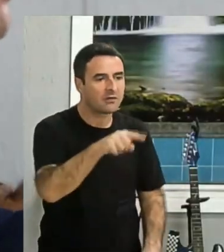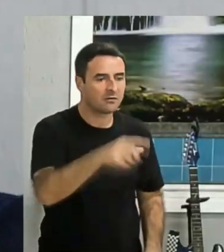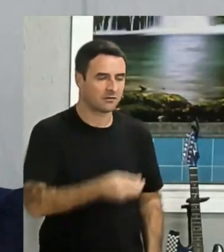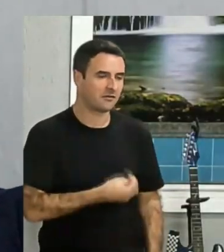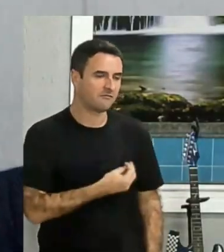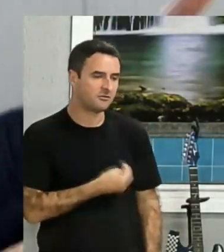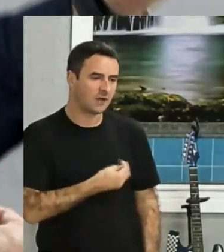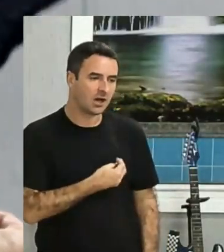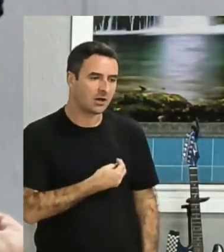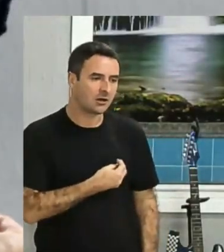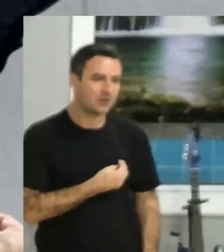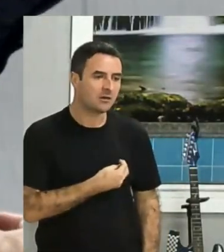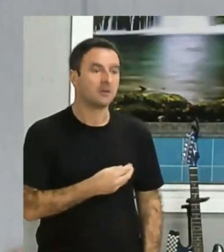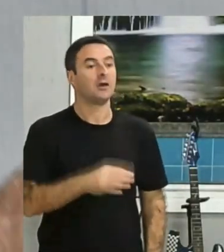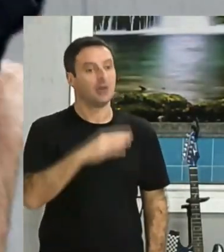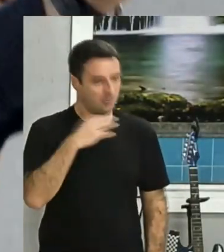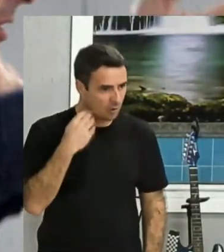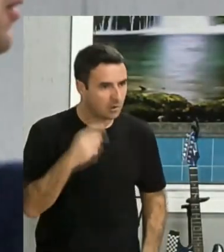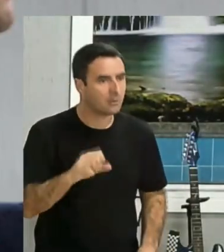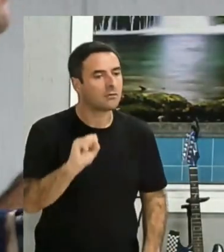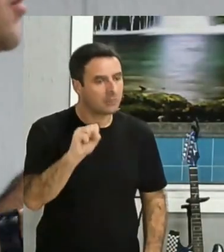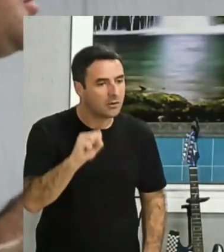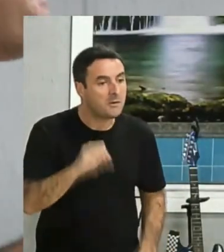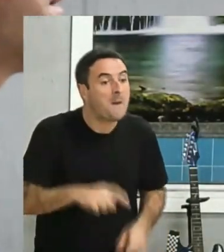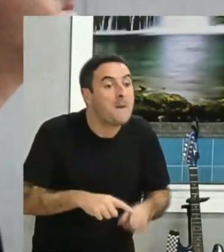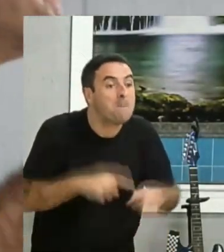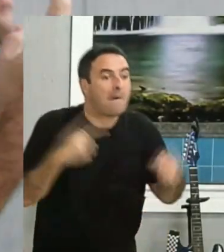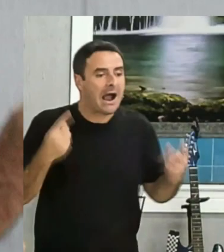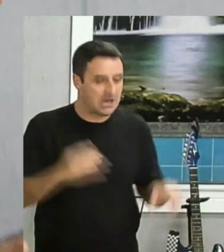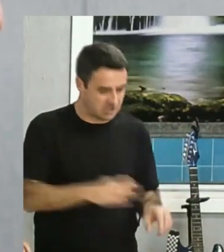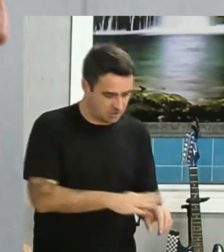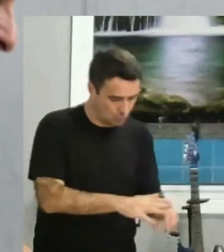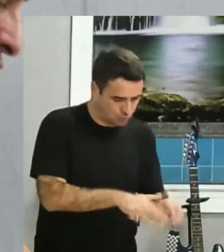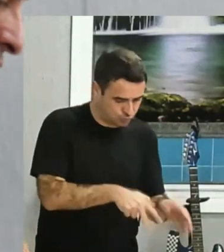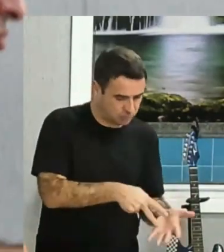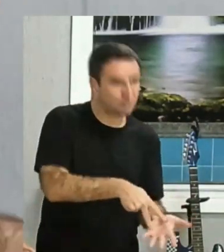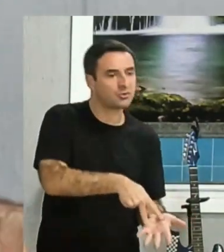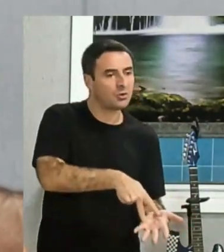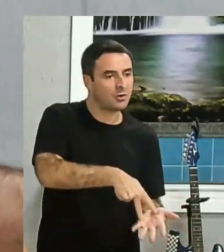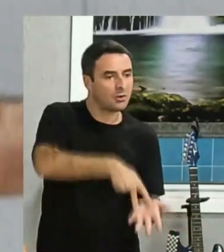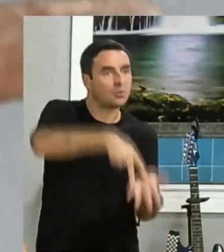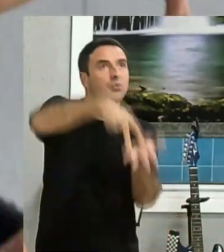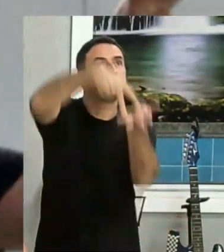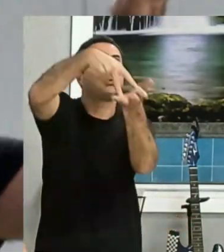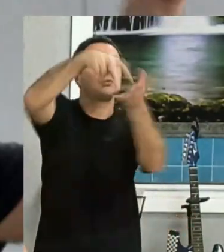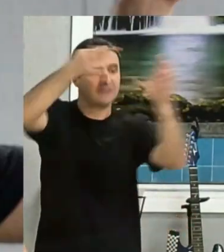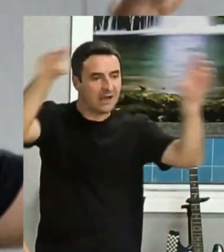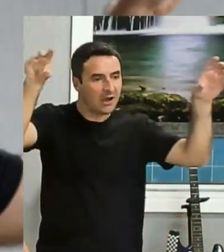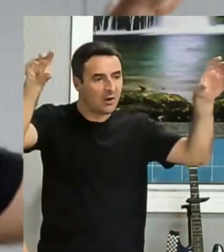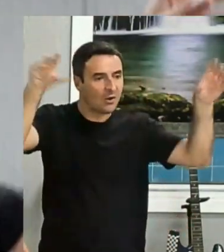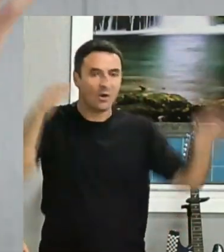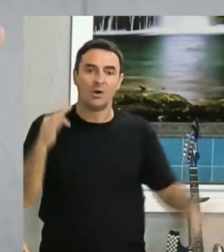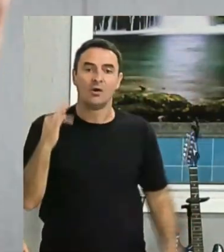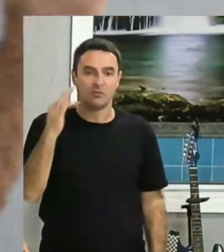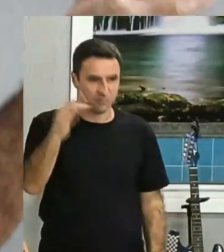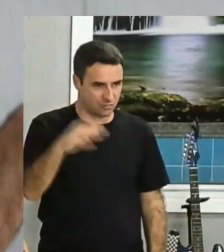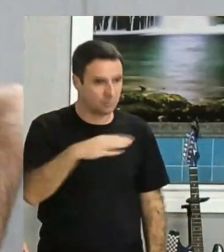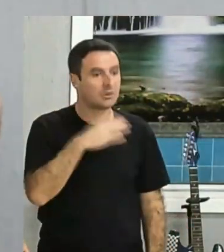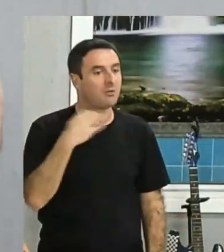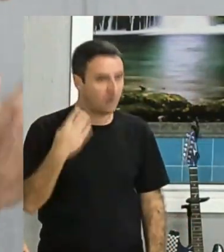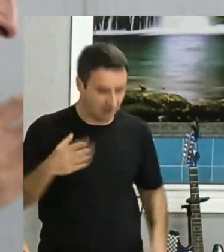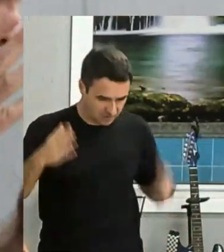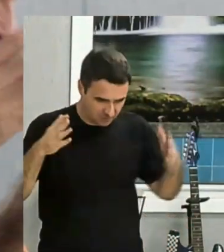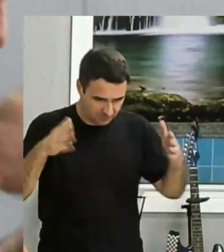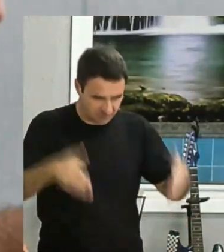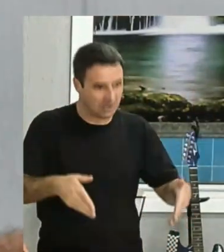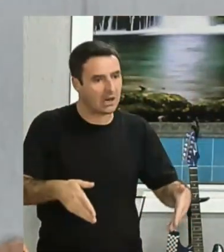ressuscitou, irmãos. Então, mesmo que um dia a morte venha, iremos ressuscitar. E